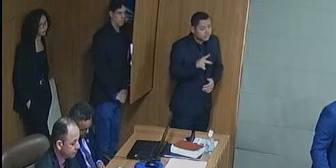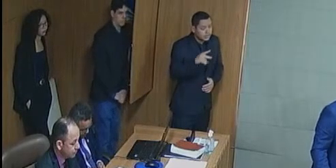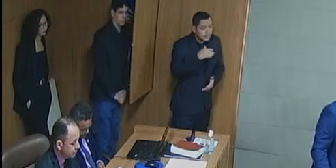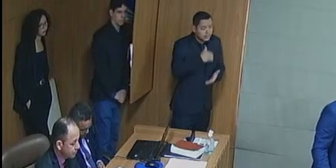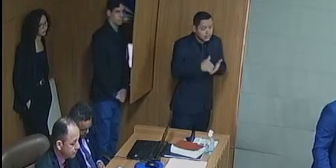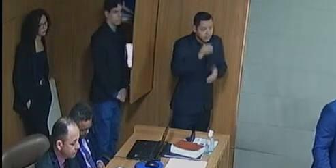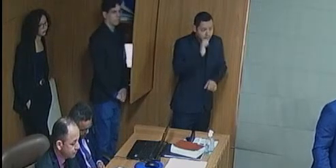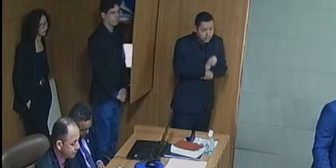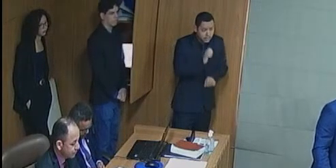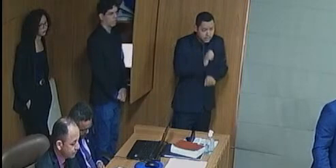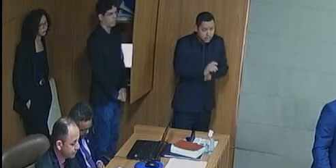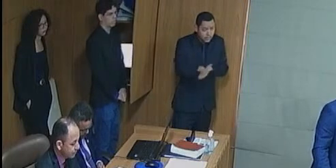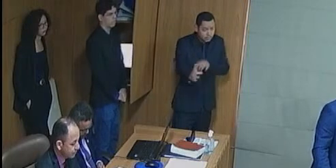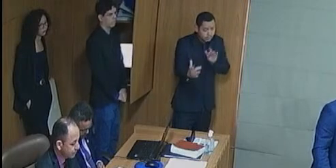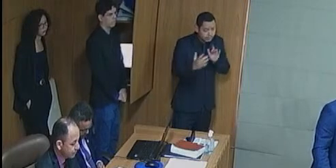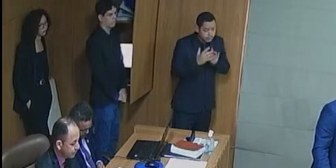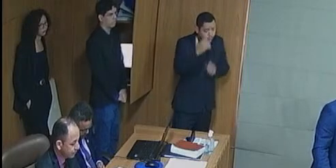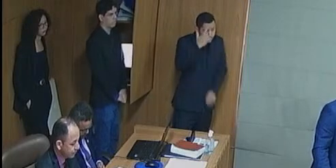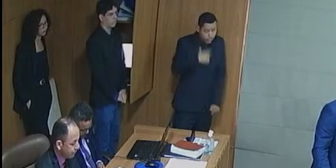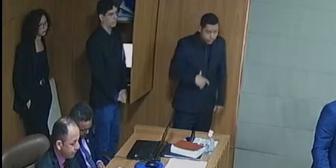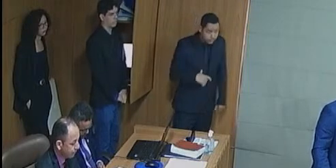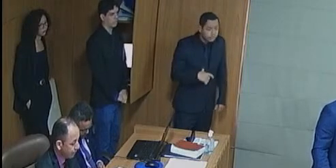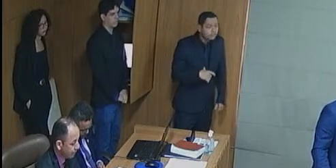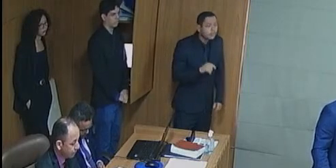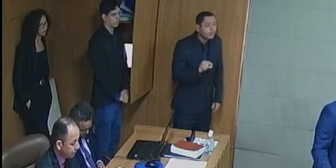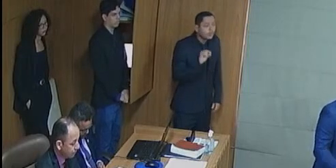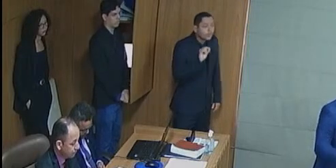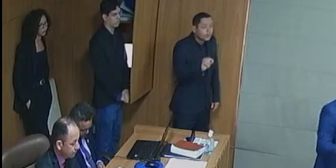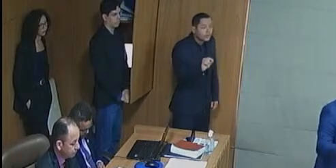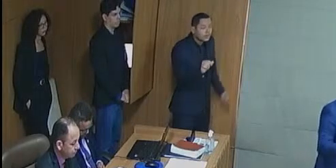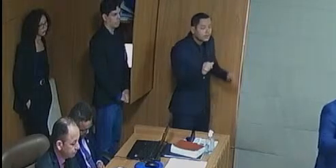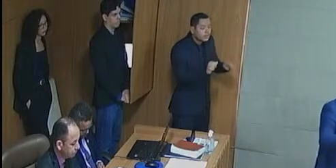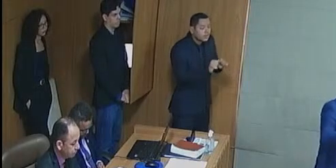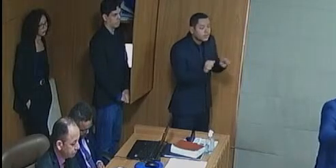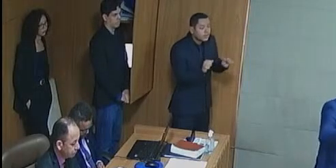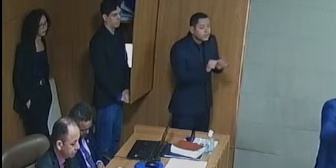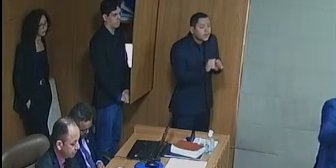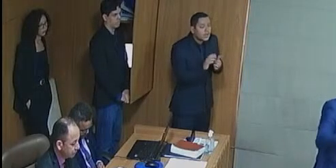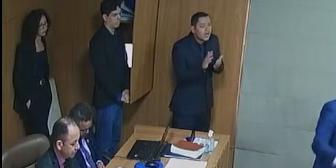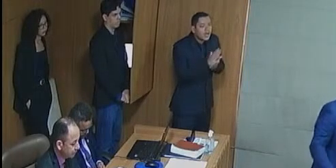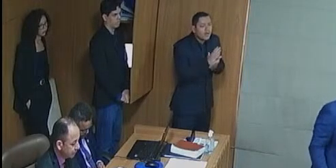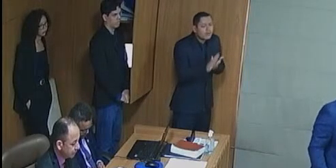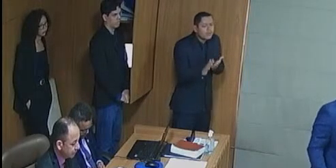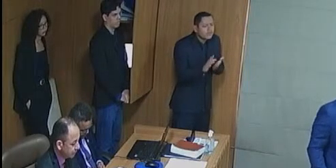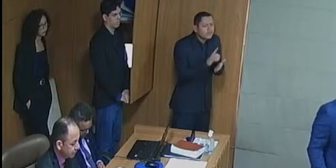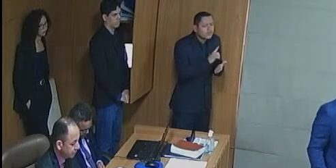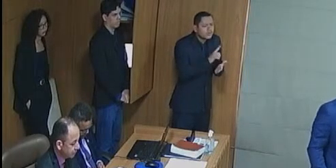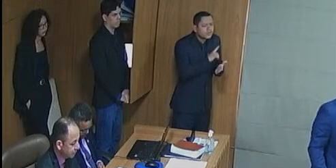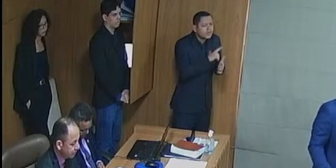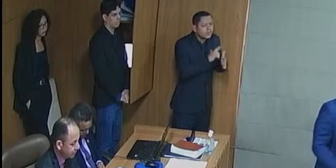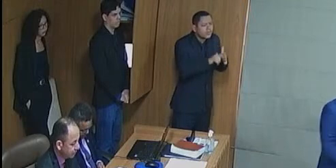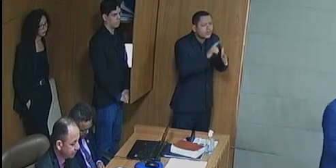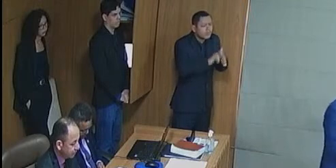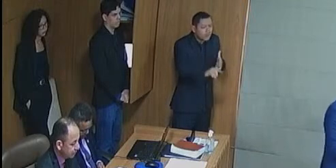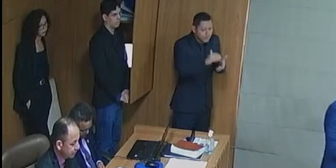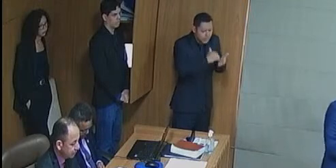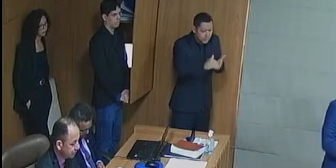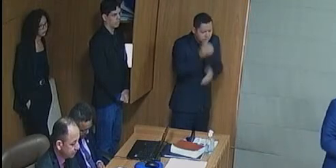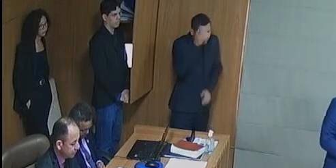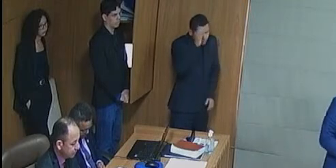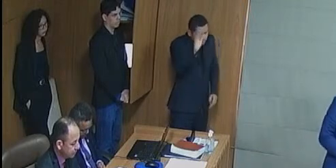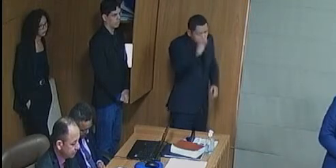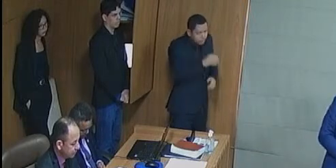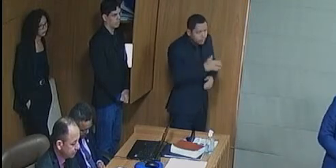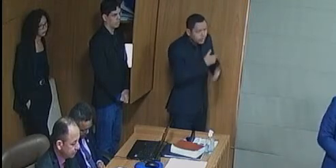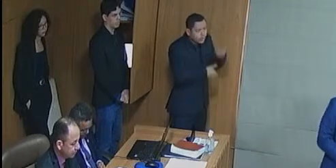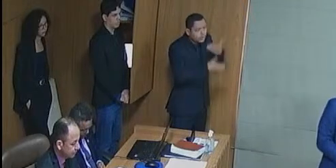Ele entrou em contato comigo para me regularizar algo específico da Secretaria de Cultura que outra hora o secretário